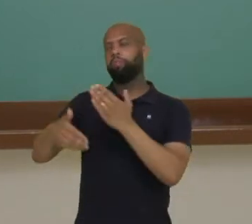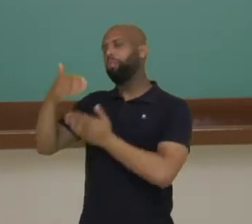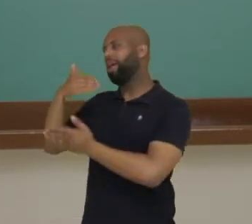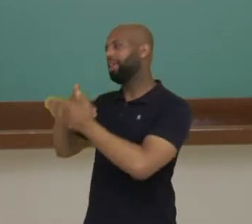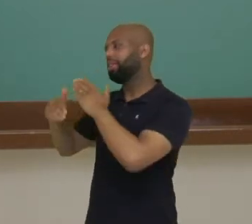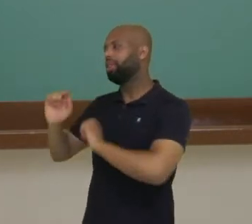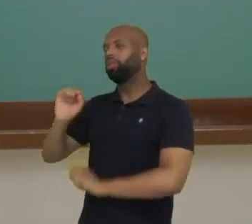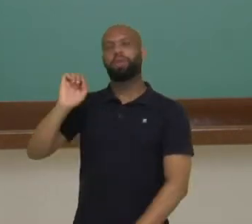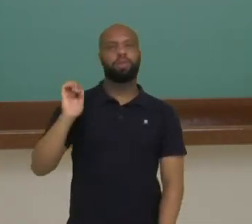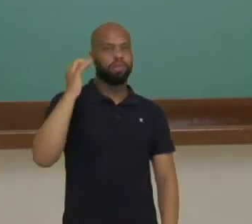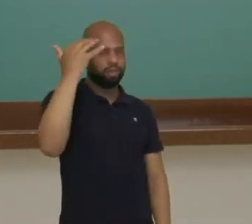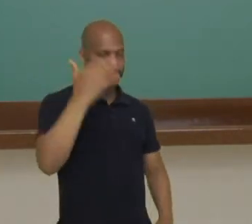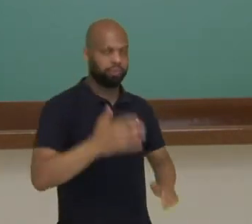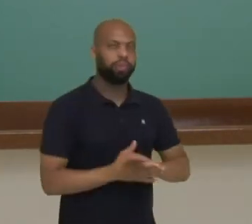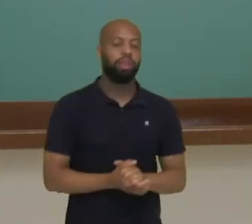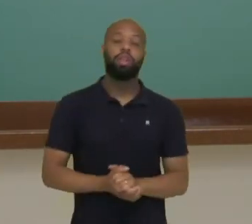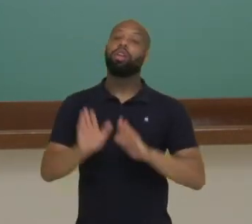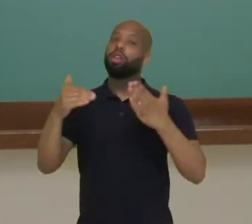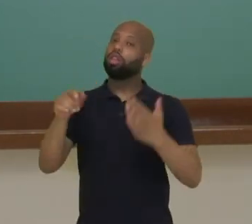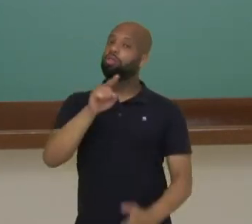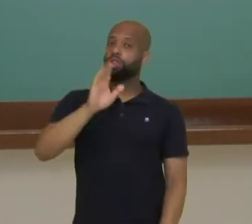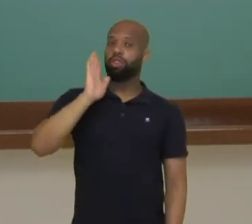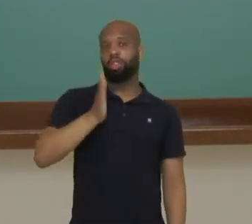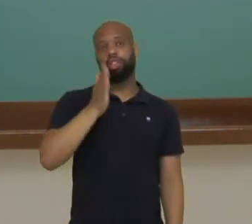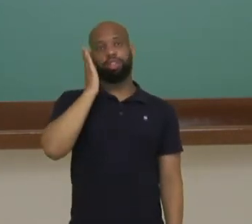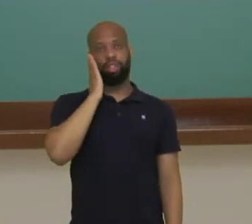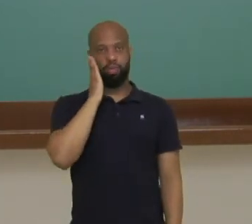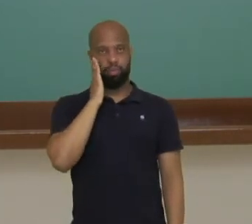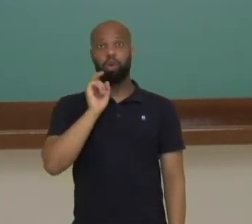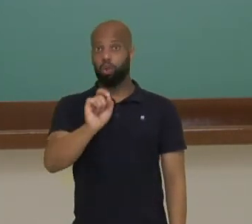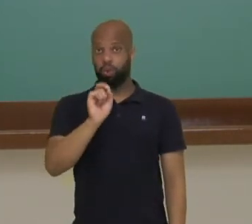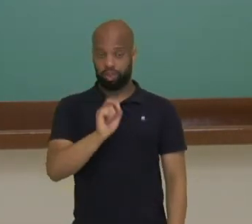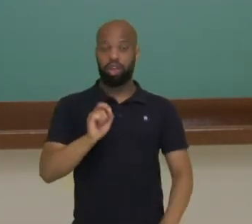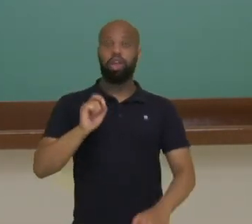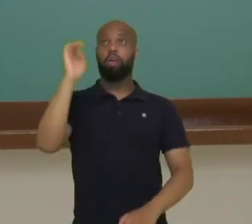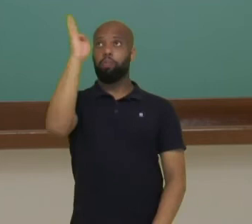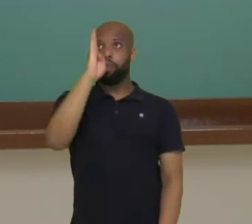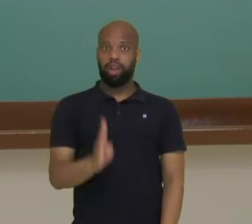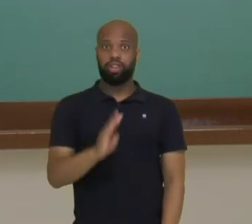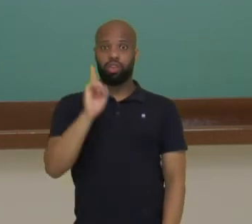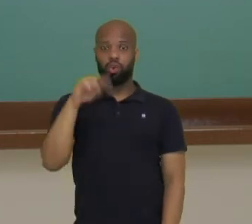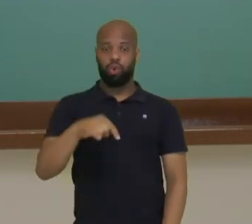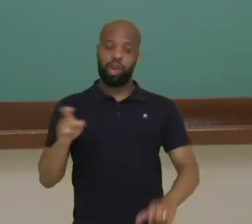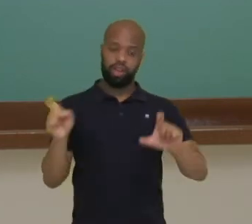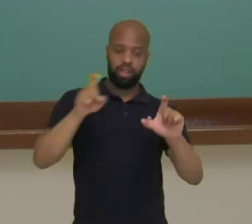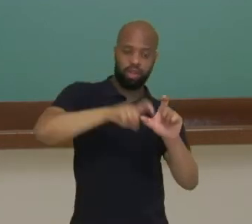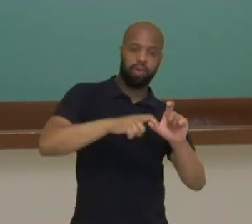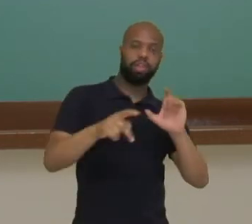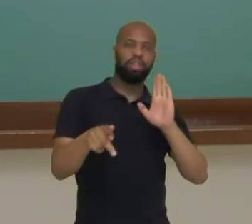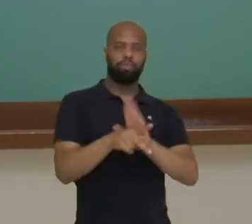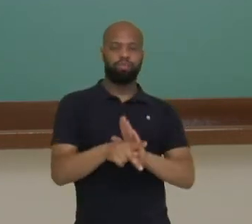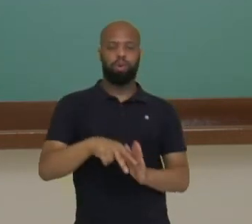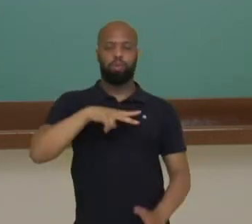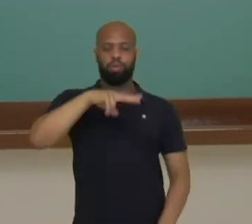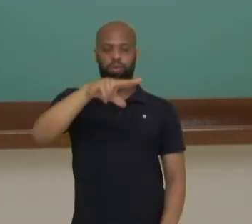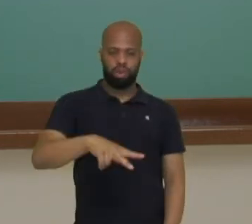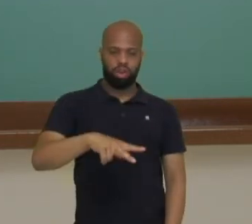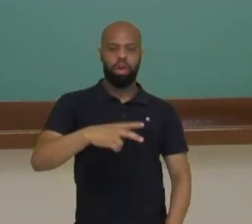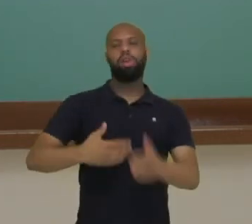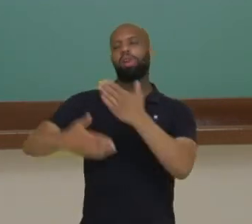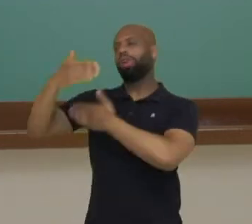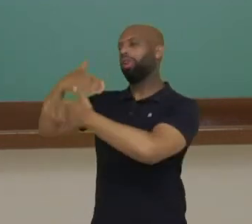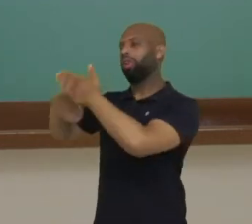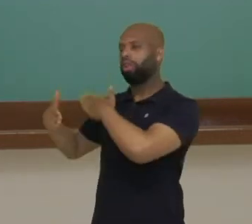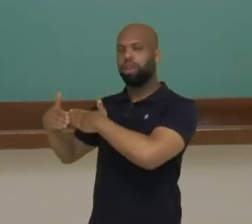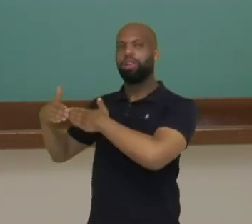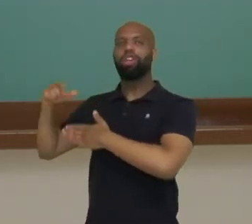estava rolando? Bom, vocês sabem, né? O Brasil, ele era colônia de Portugal, isso desde lá do